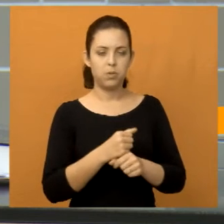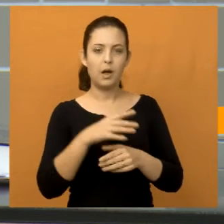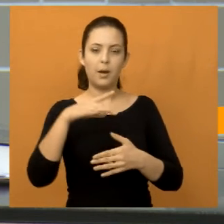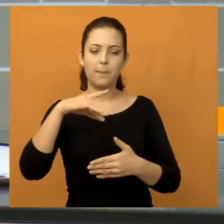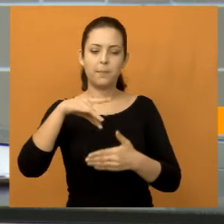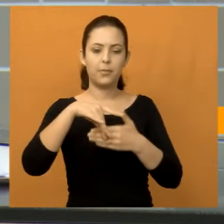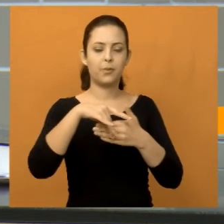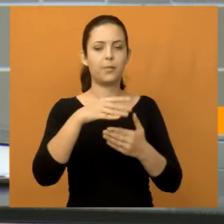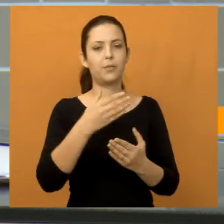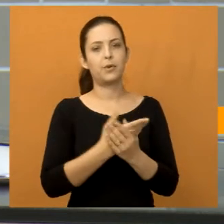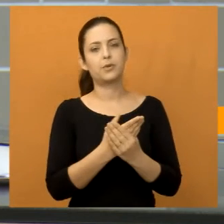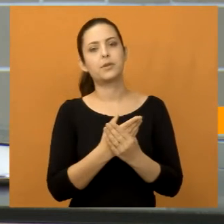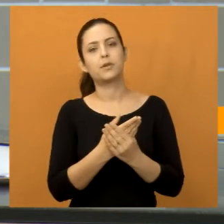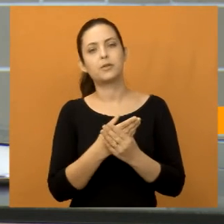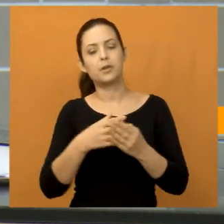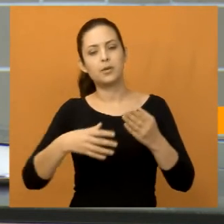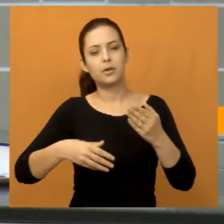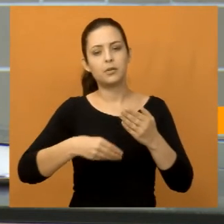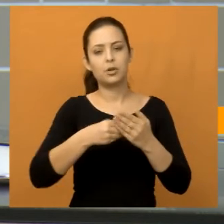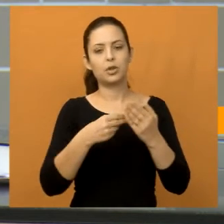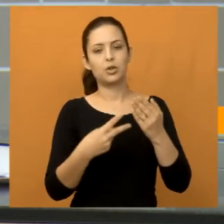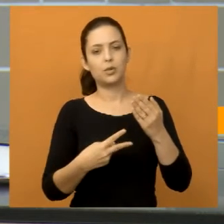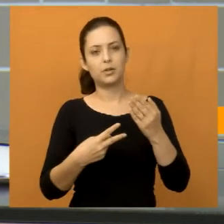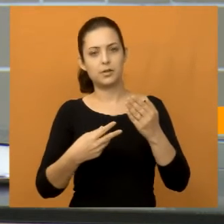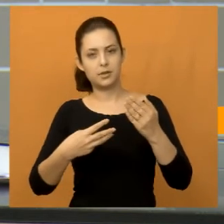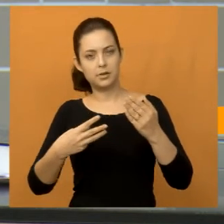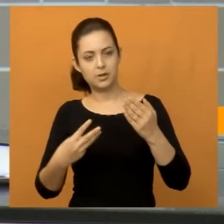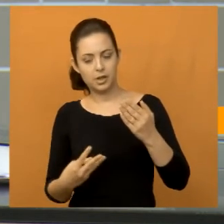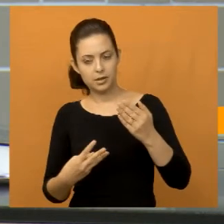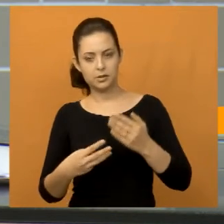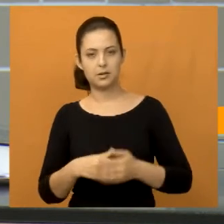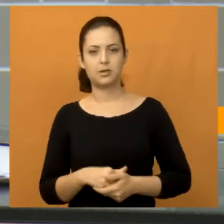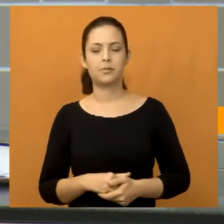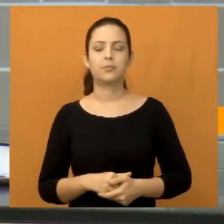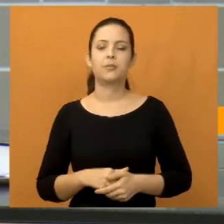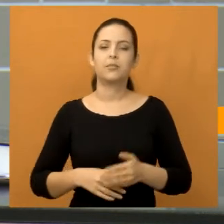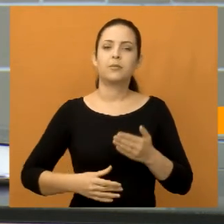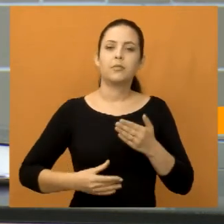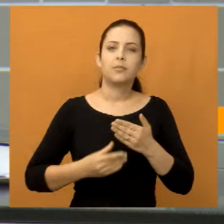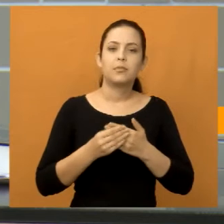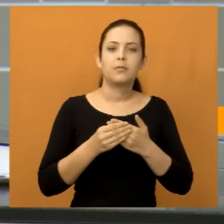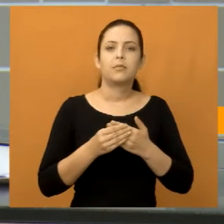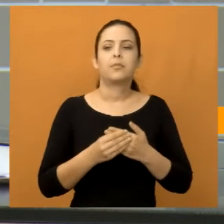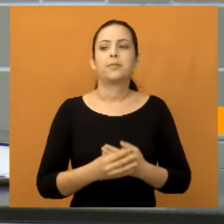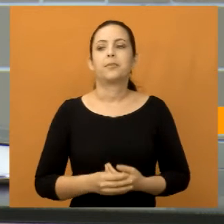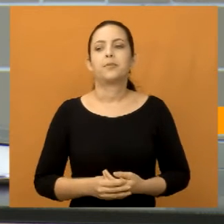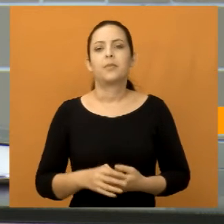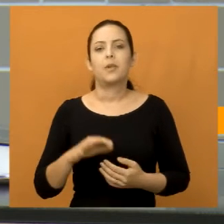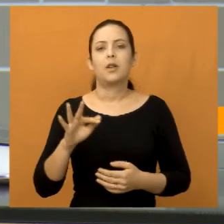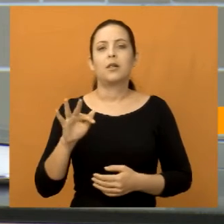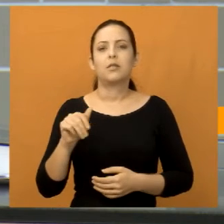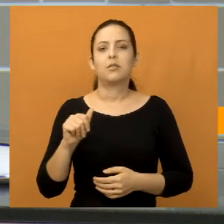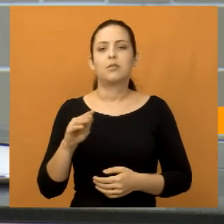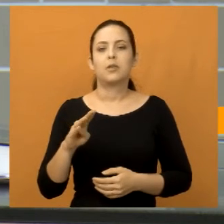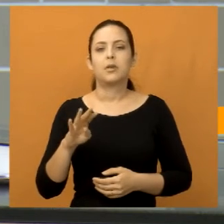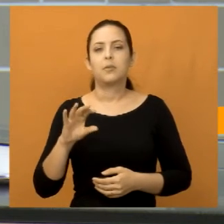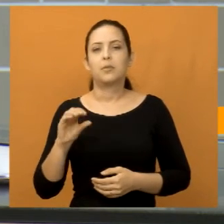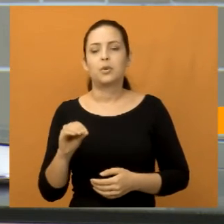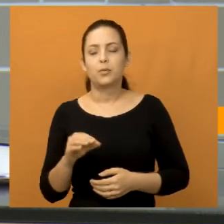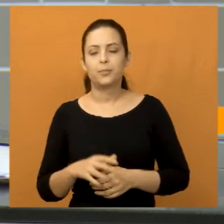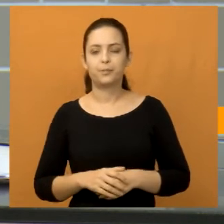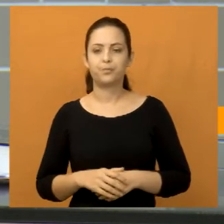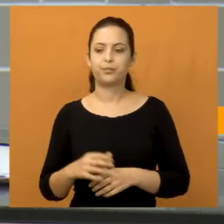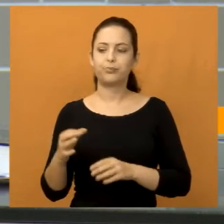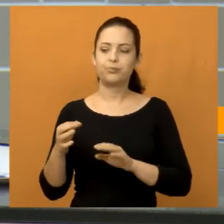processo, como apenso 2 e apenso 3. Mensagens trocadas com Fábio Fagionato, as